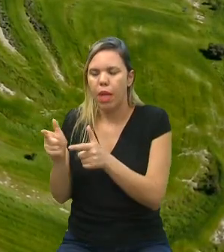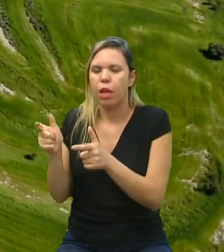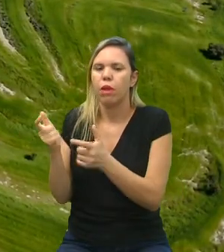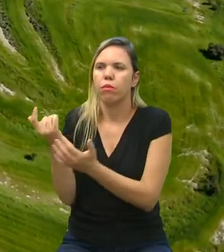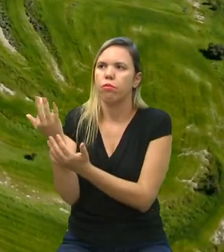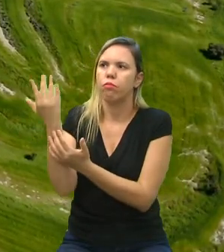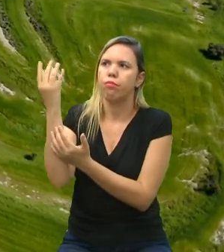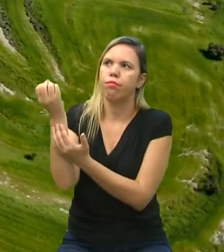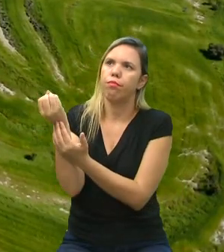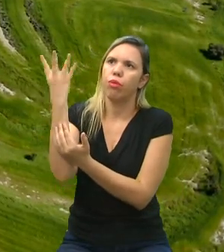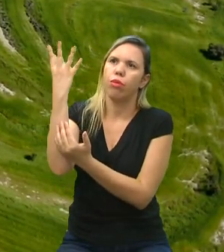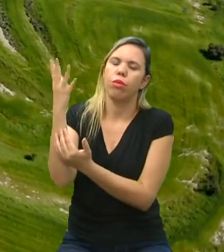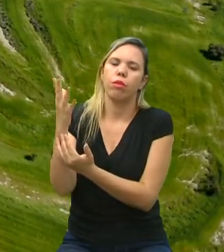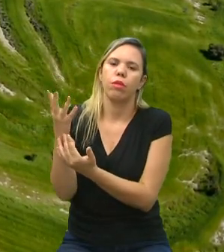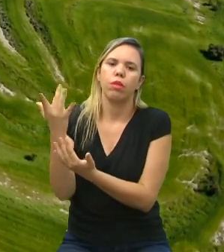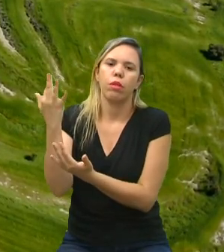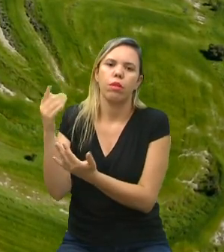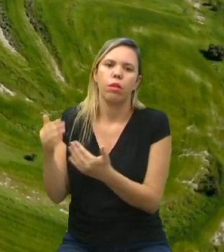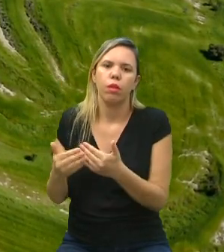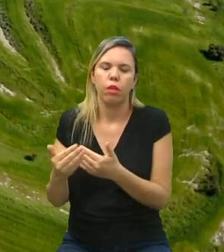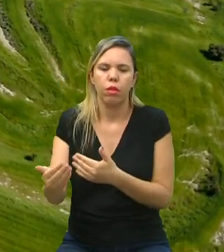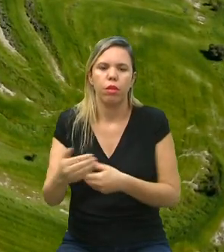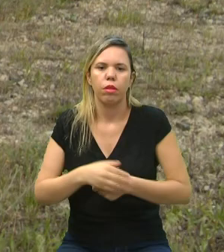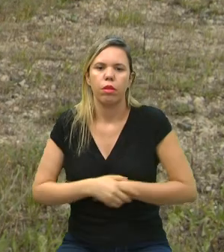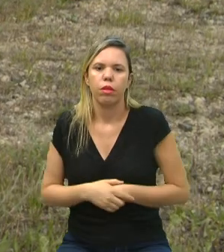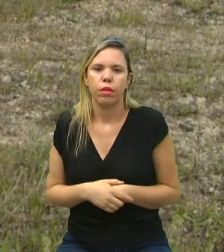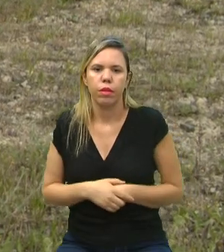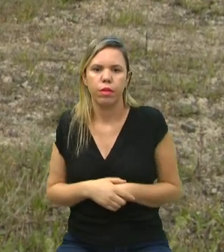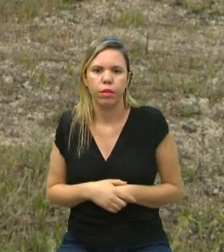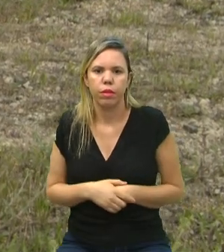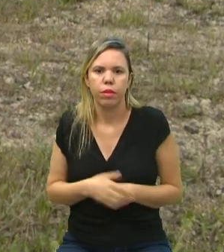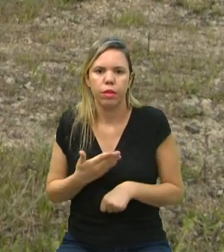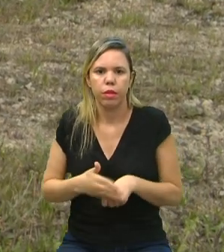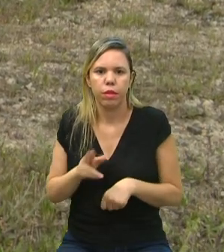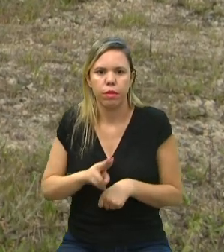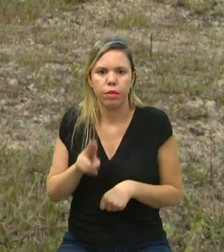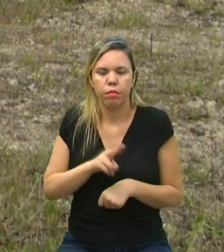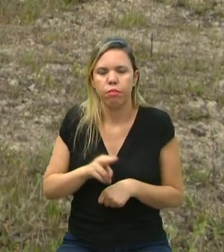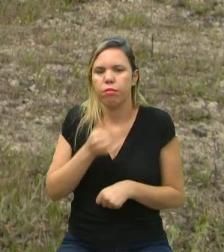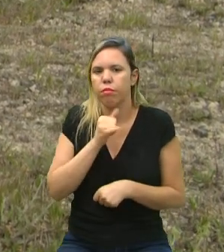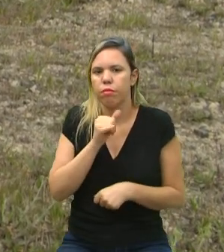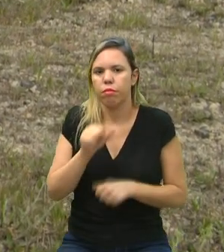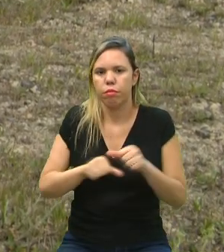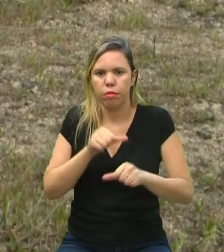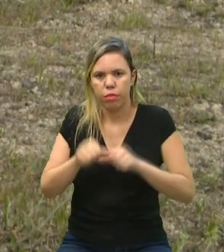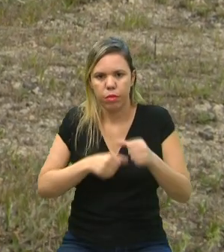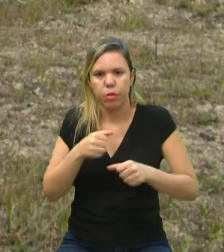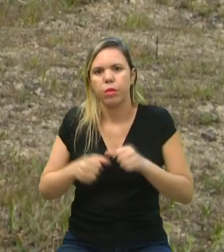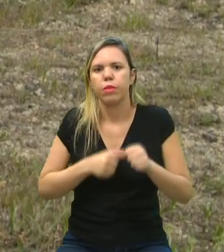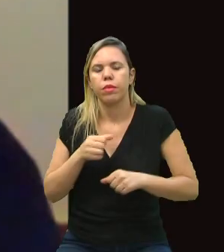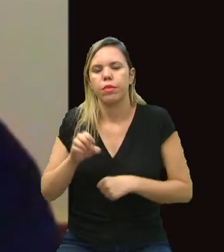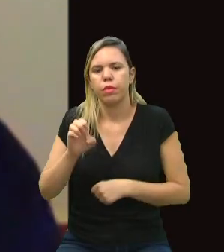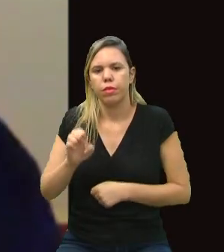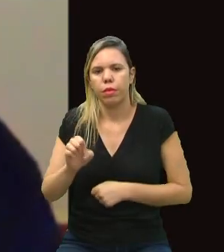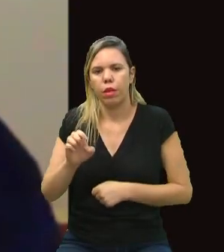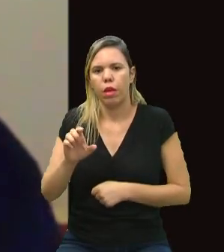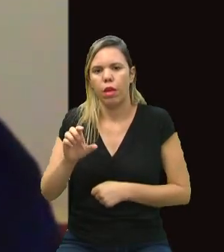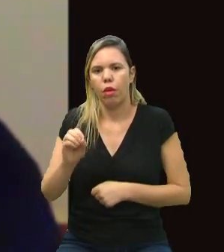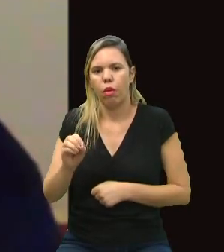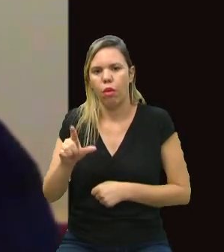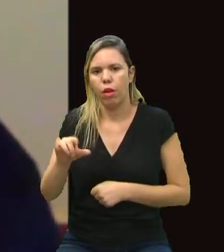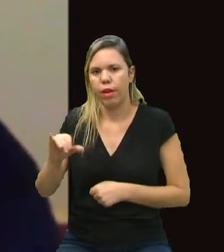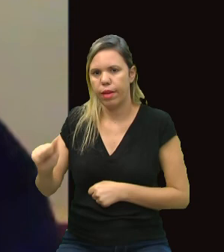da aplicação de energias renováveis, como energia eólica, energia solar, mas também seja inclusiva, porque no